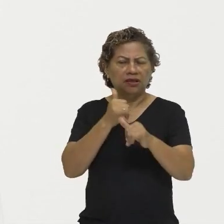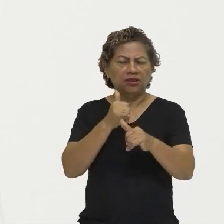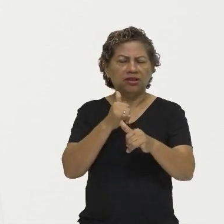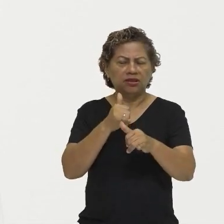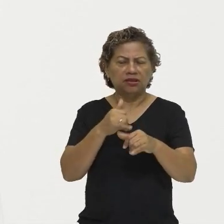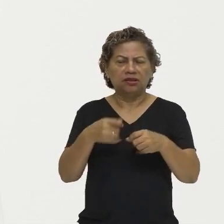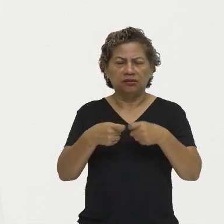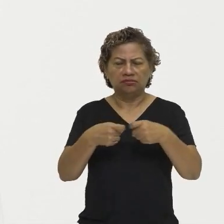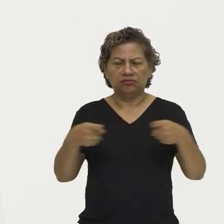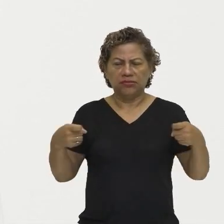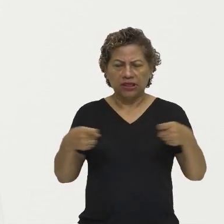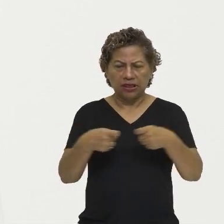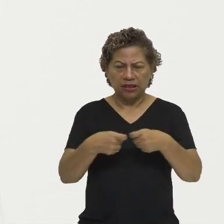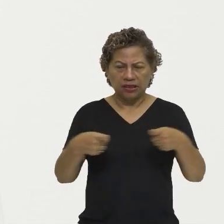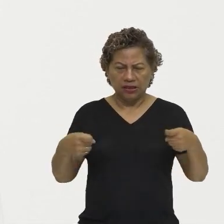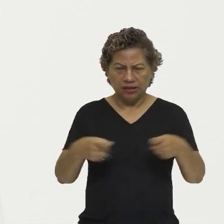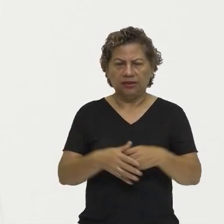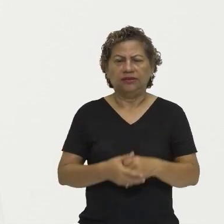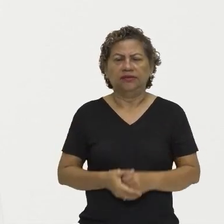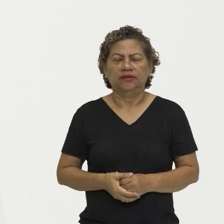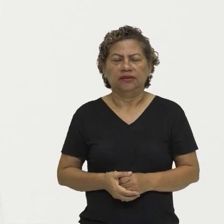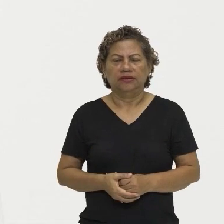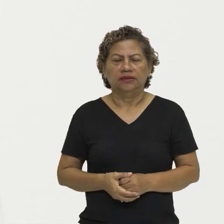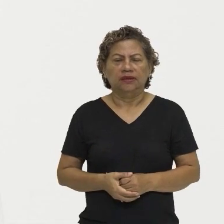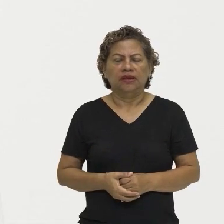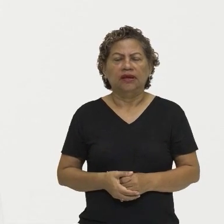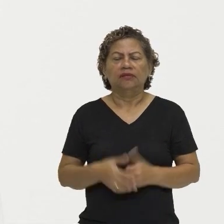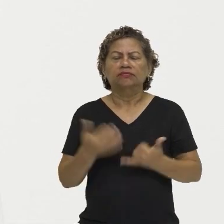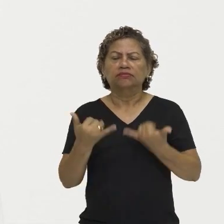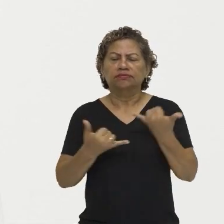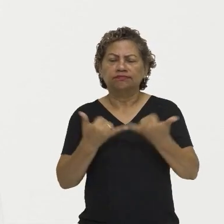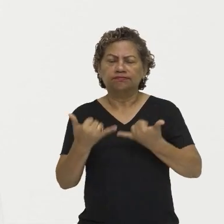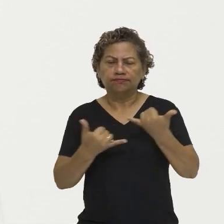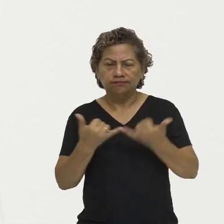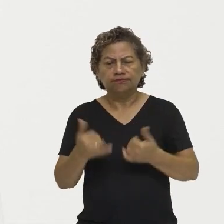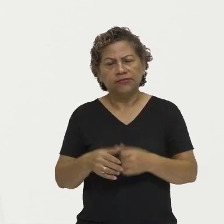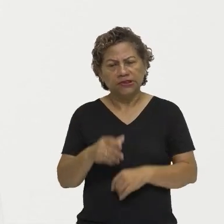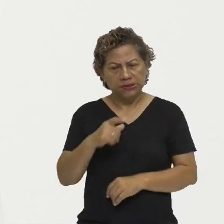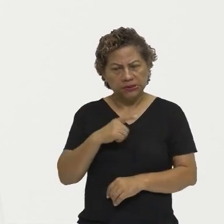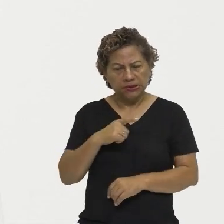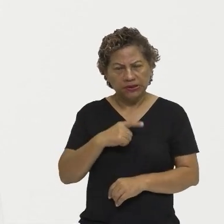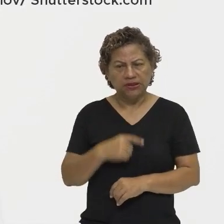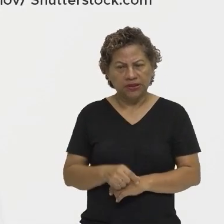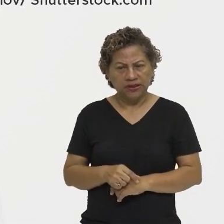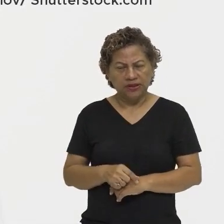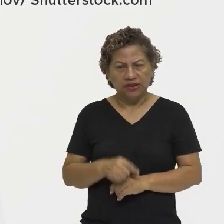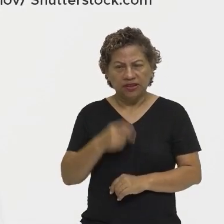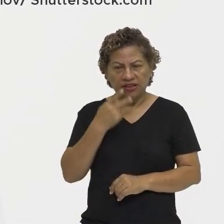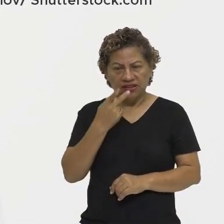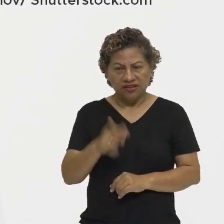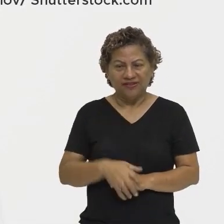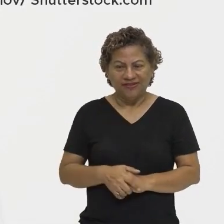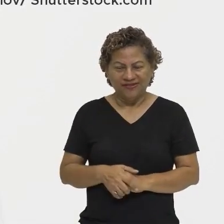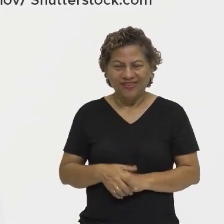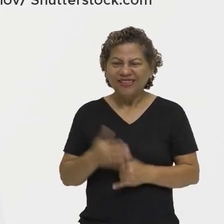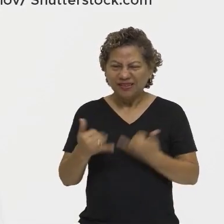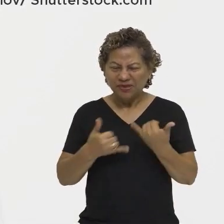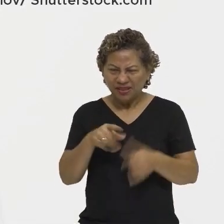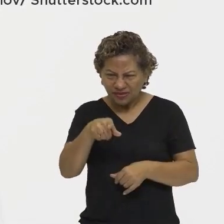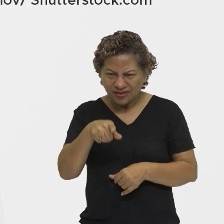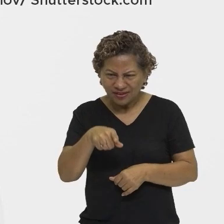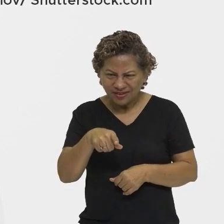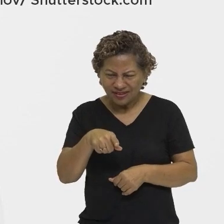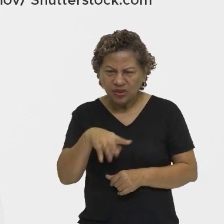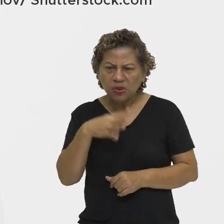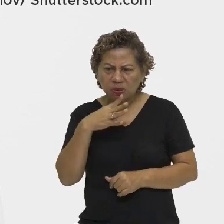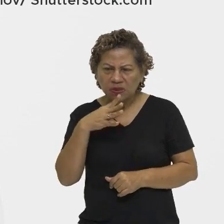é uma modalidade esportiva, né, às vezes de aventura, que nós chamamos de bungee jump. Já ouviram falar no